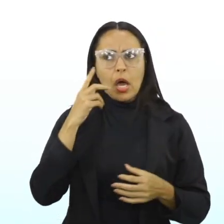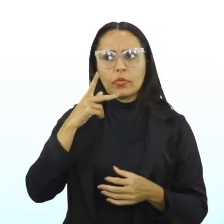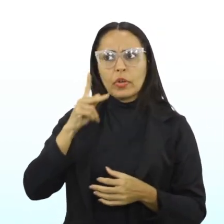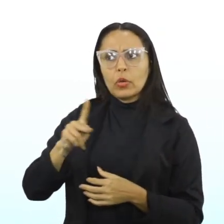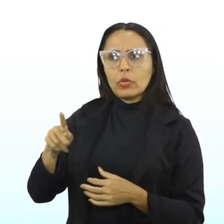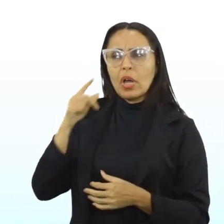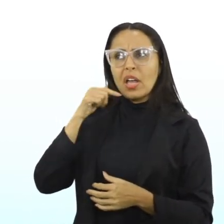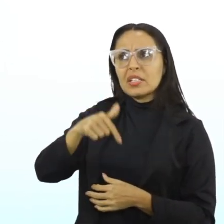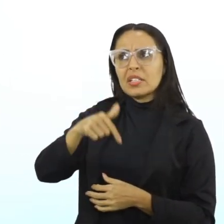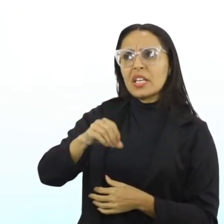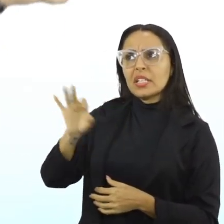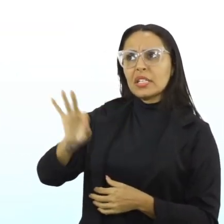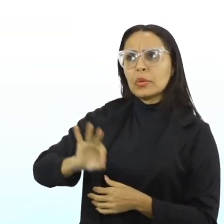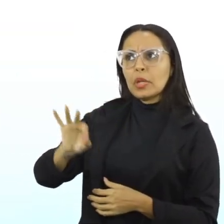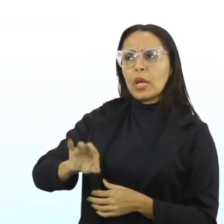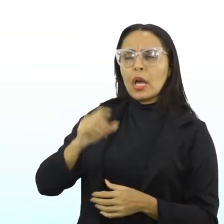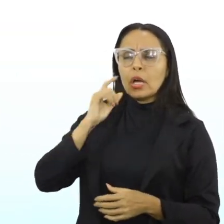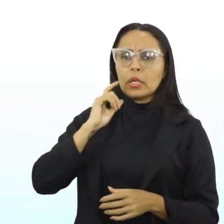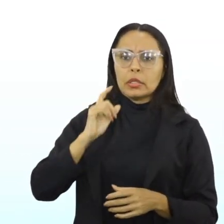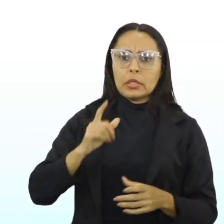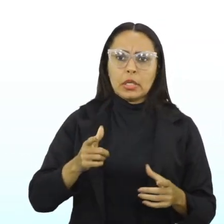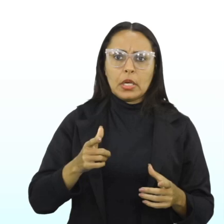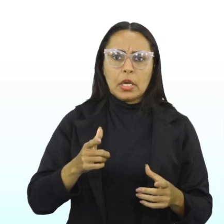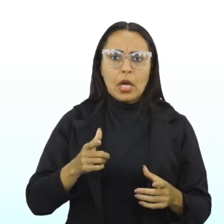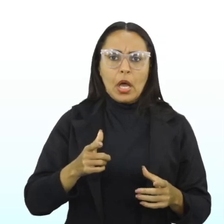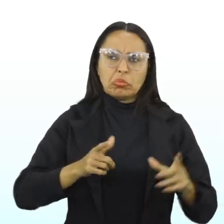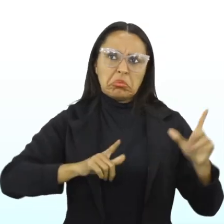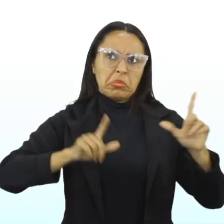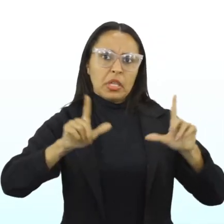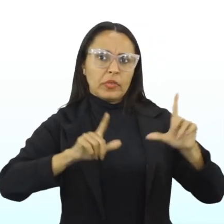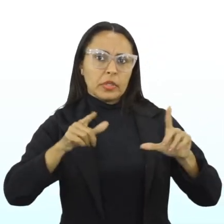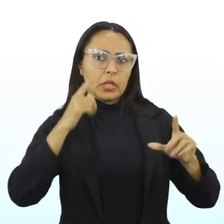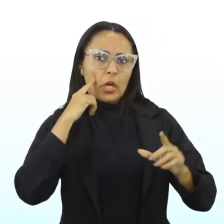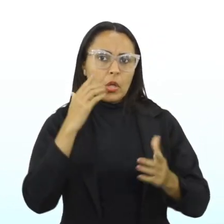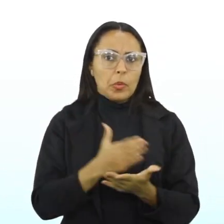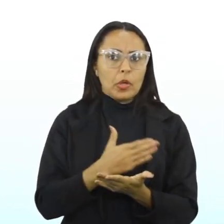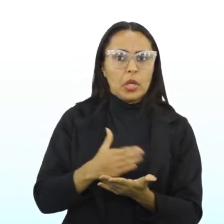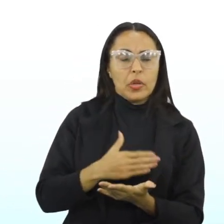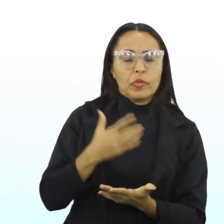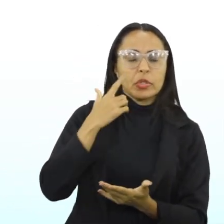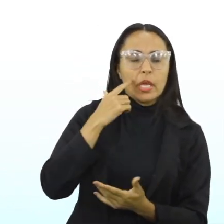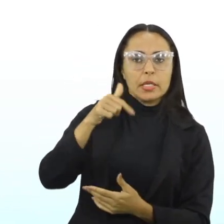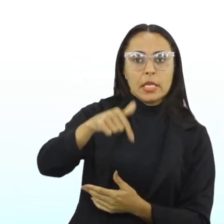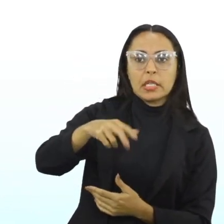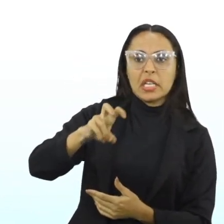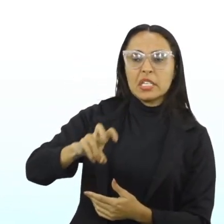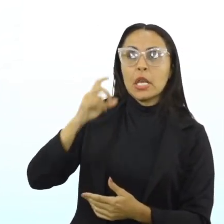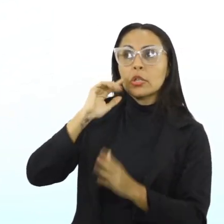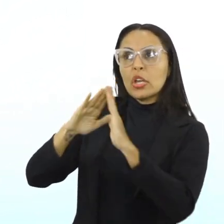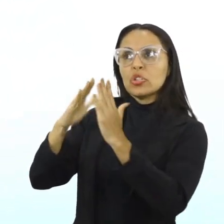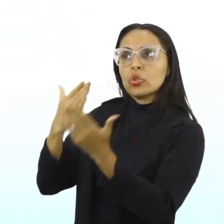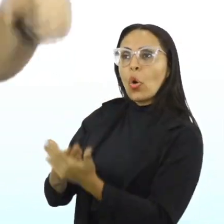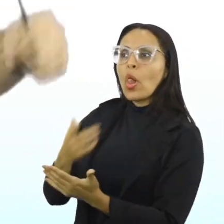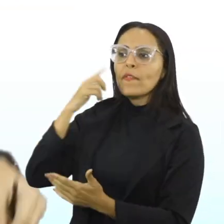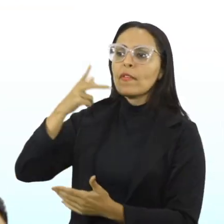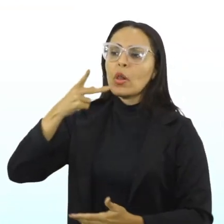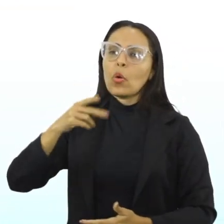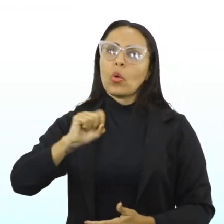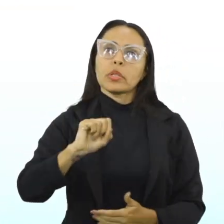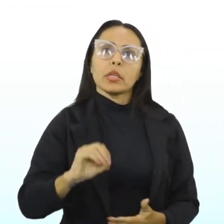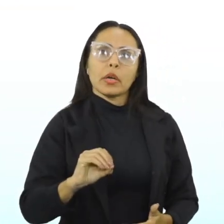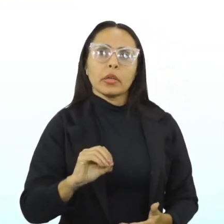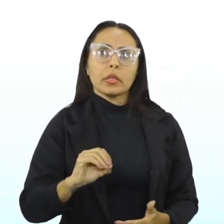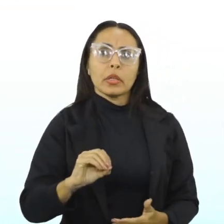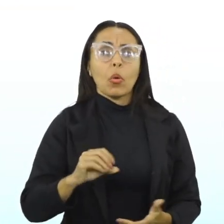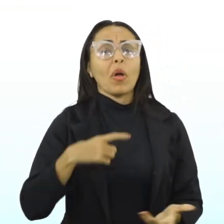falou 70 lá no Educa PE-TV, lá no Prepara tu falou 70. No meu livro tá falando 75. Na escola tem 80. Meu